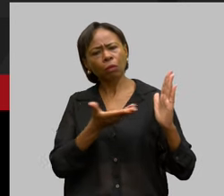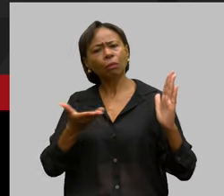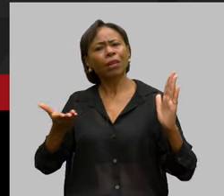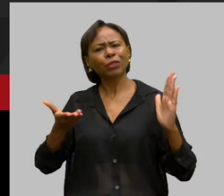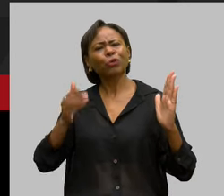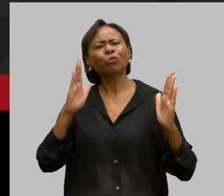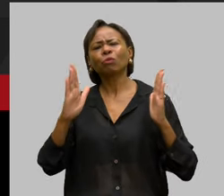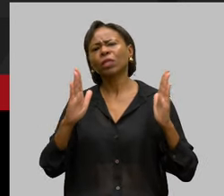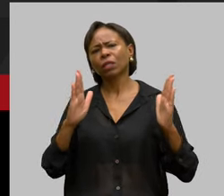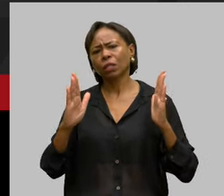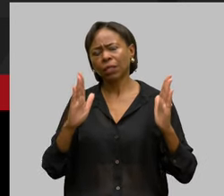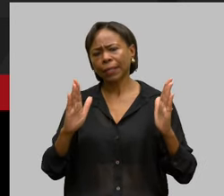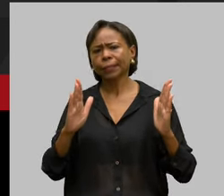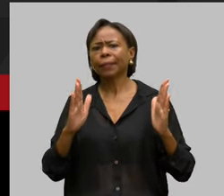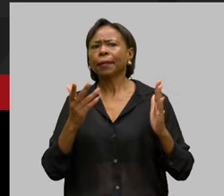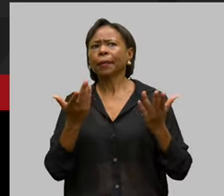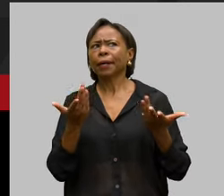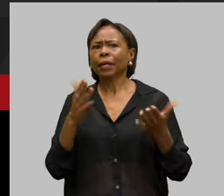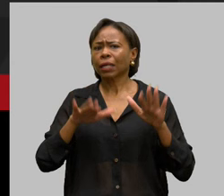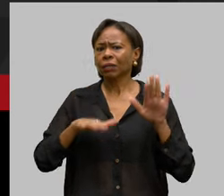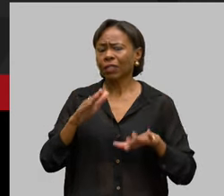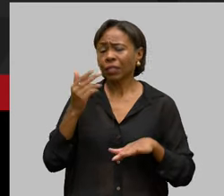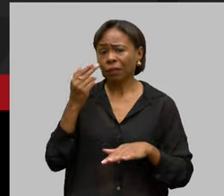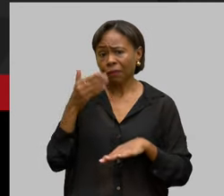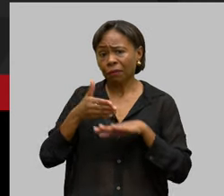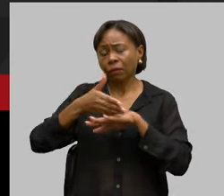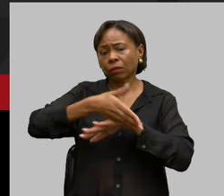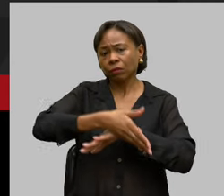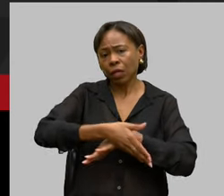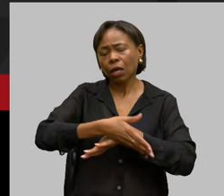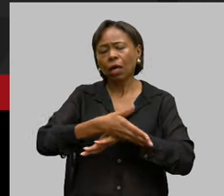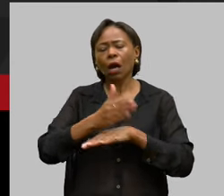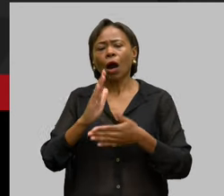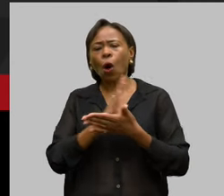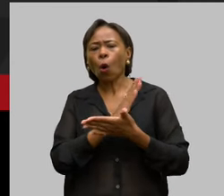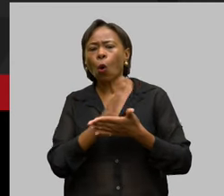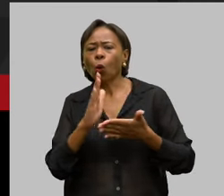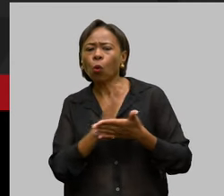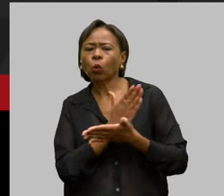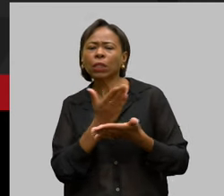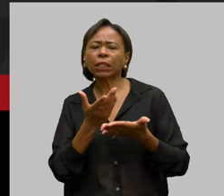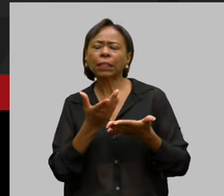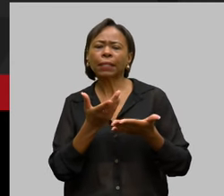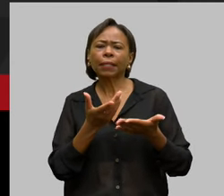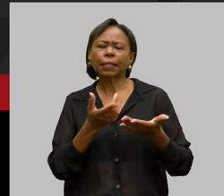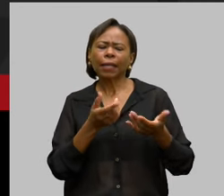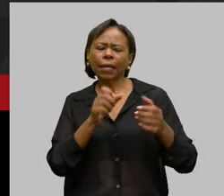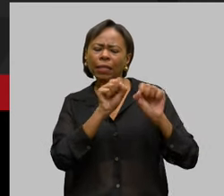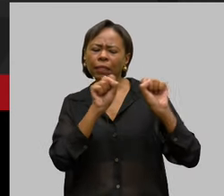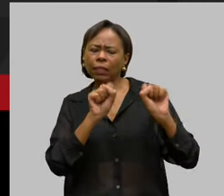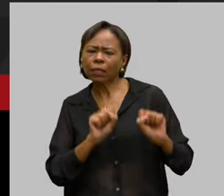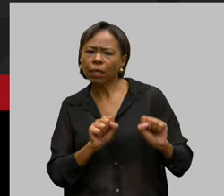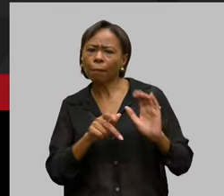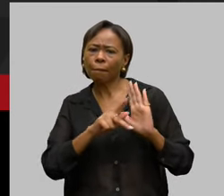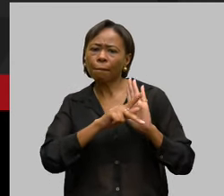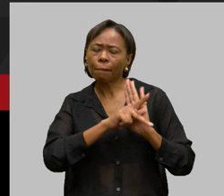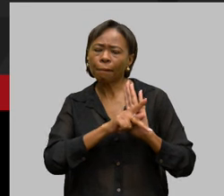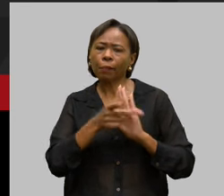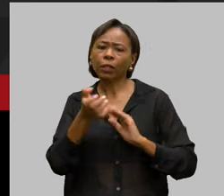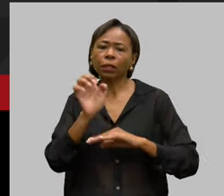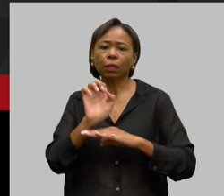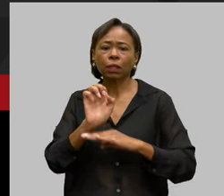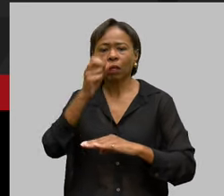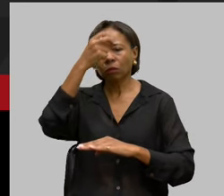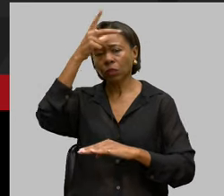eventualmente algum regime próprio algum município ou até mesmo algum estado porque o que a gente observa na prática é um momento em que